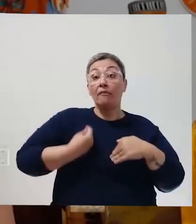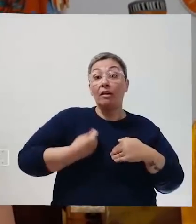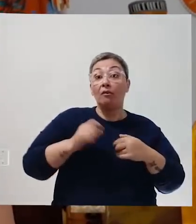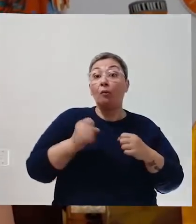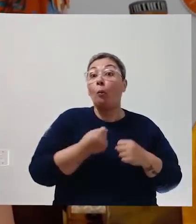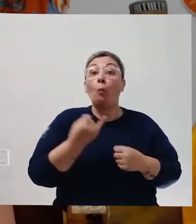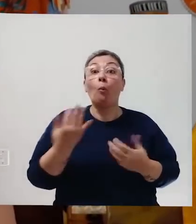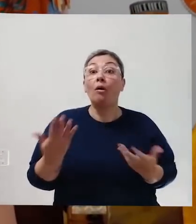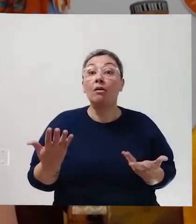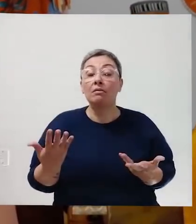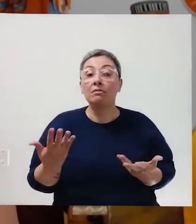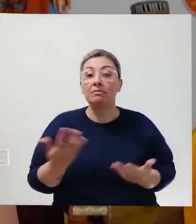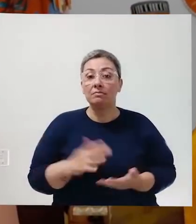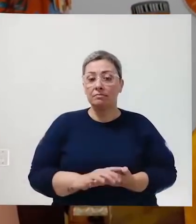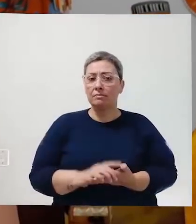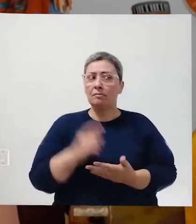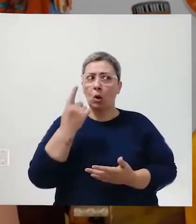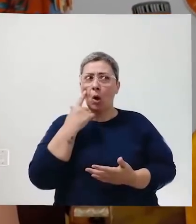ficaram?